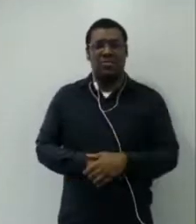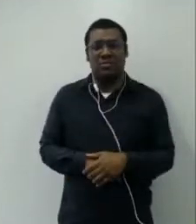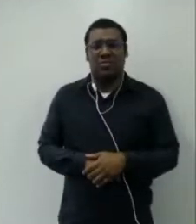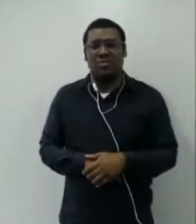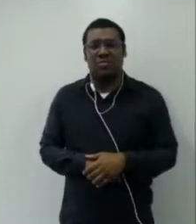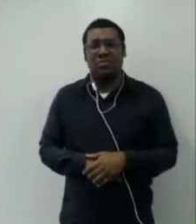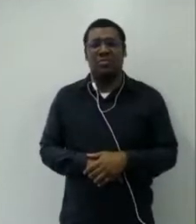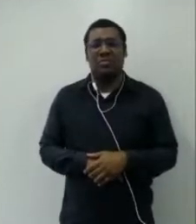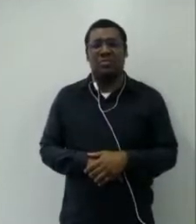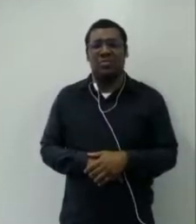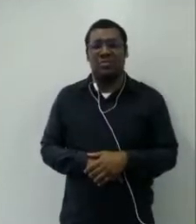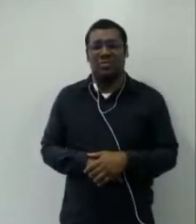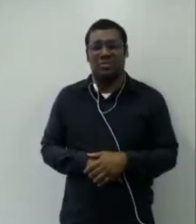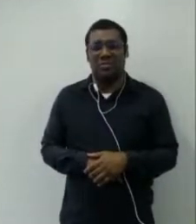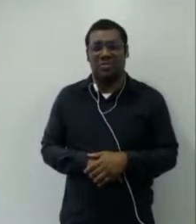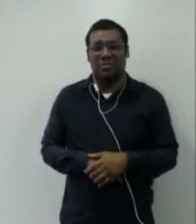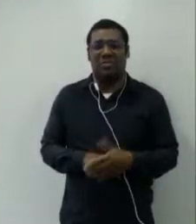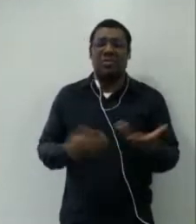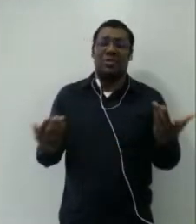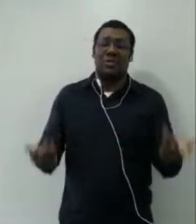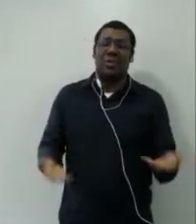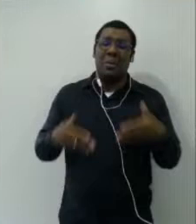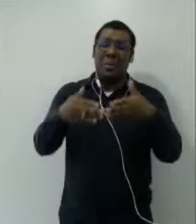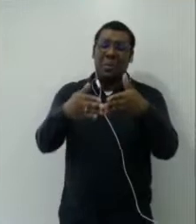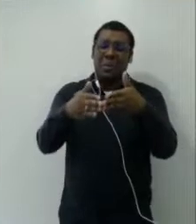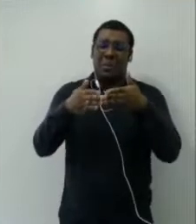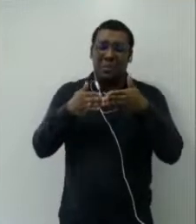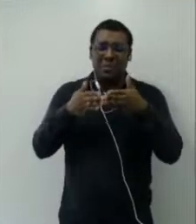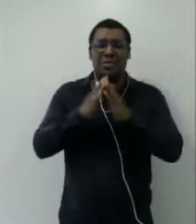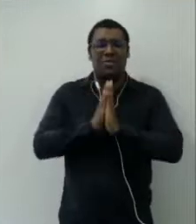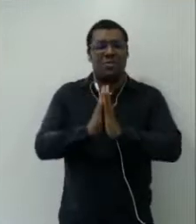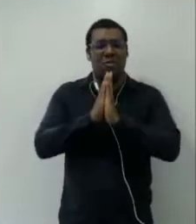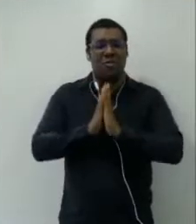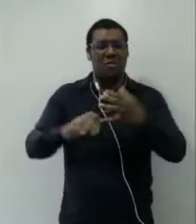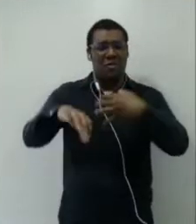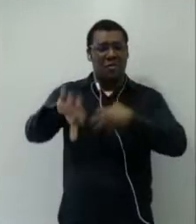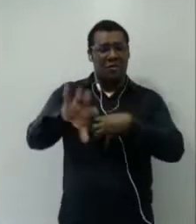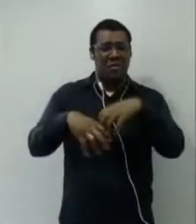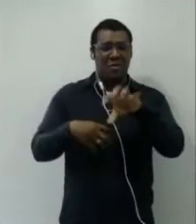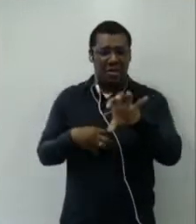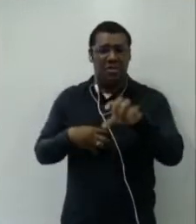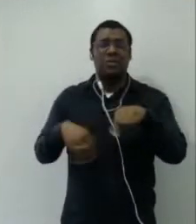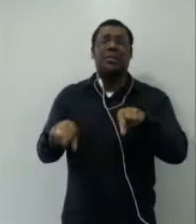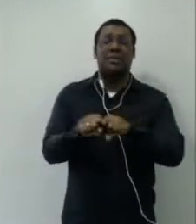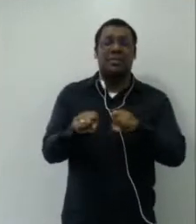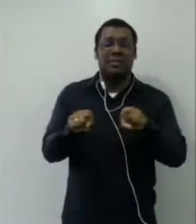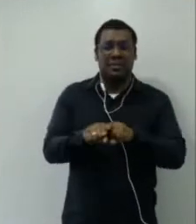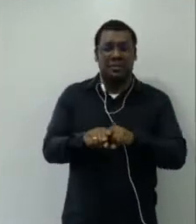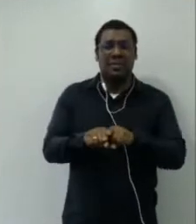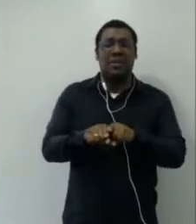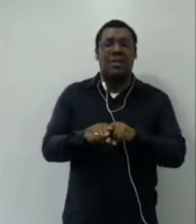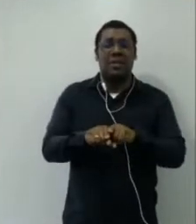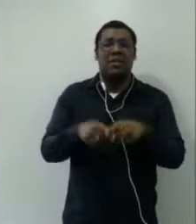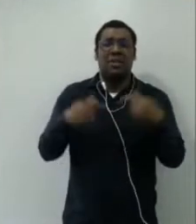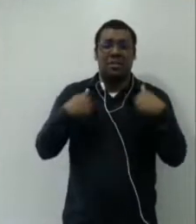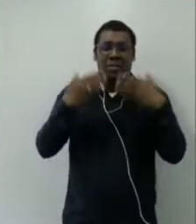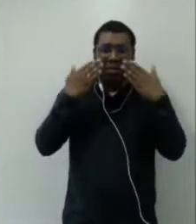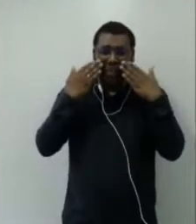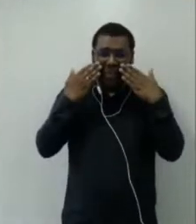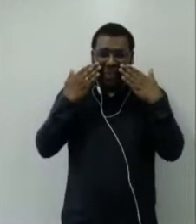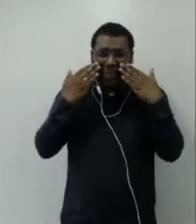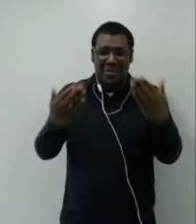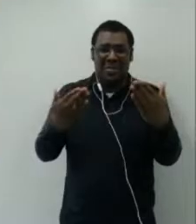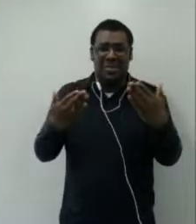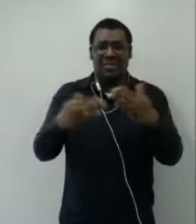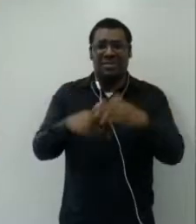eu rogo o beneplácito da compreensão e apenas expresso o